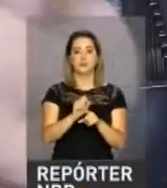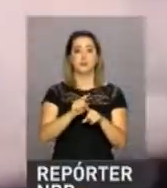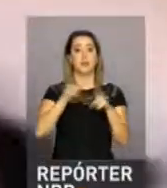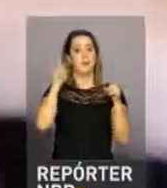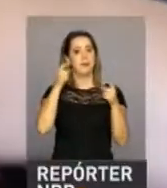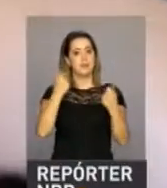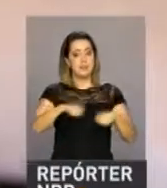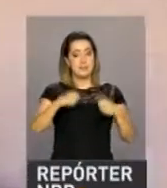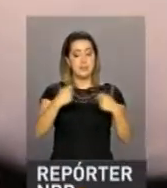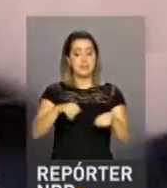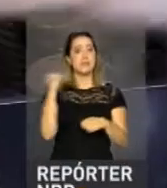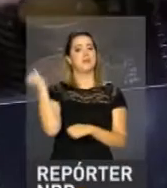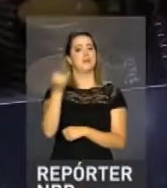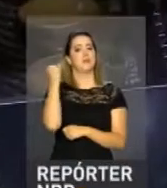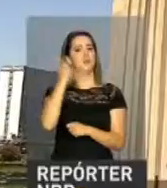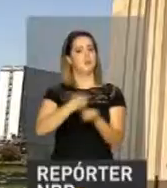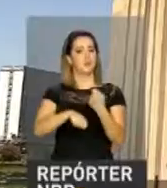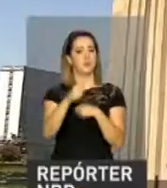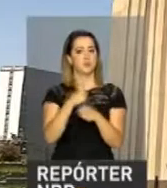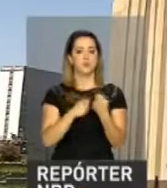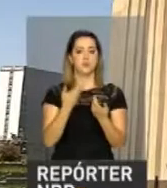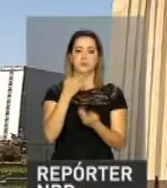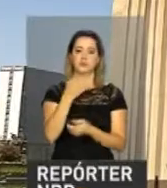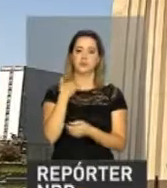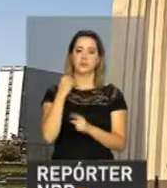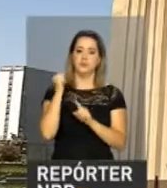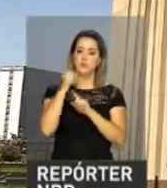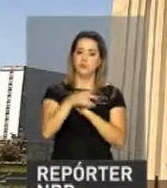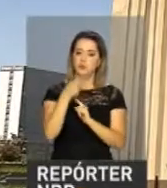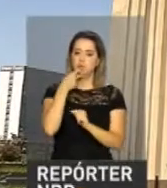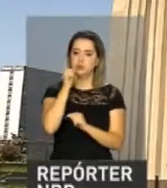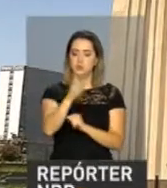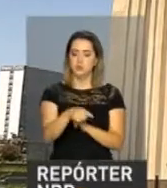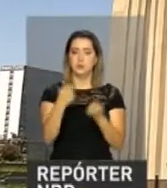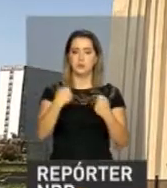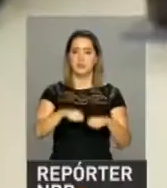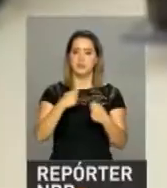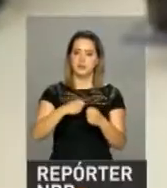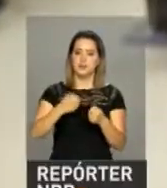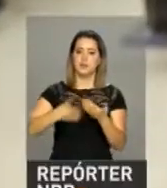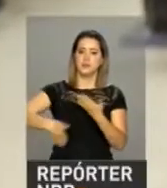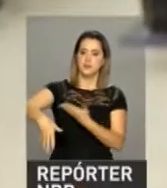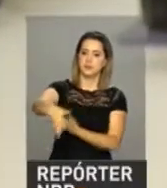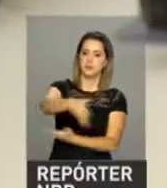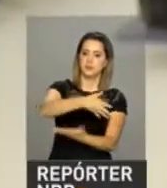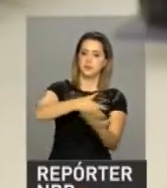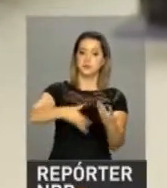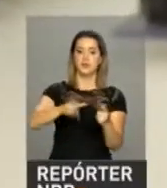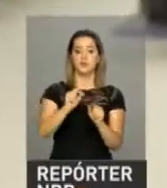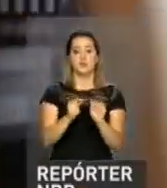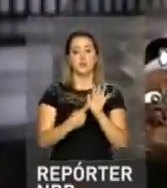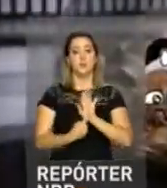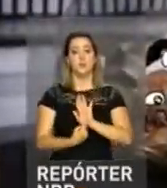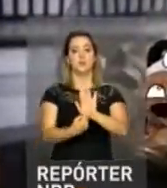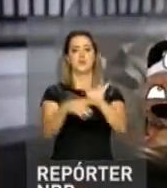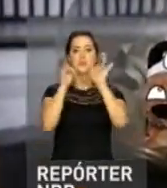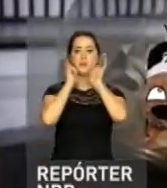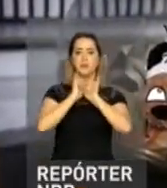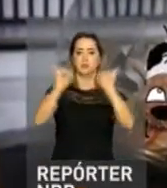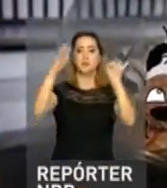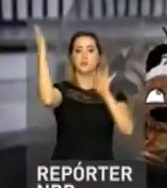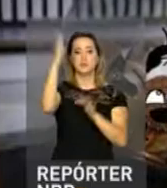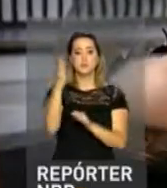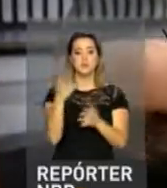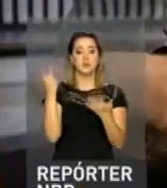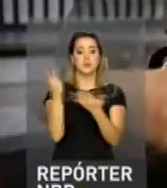Mas as moedas são importantes para a economia e, segundo o Banco Central, precisam circular. E é isso que pretende mostrar uma campanha nacional que